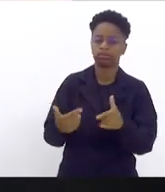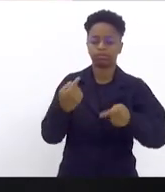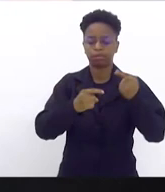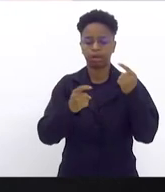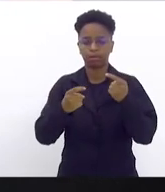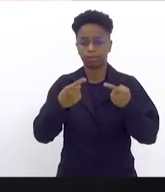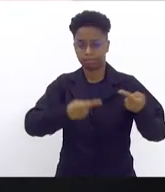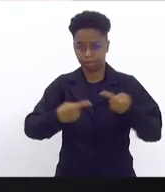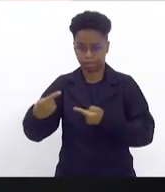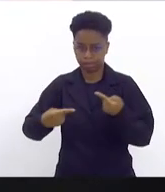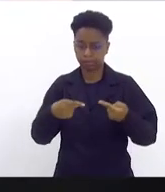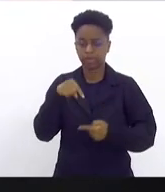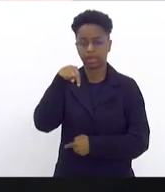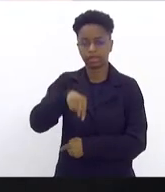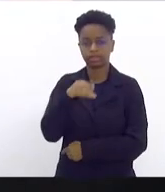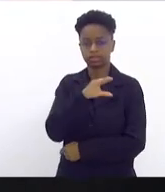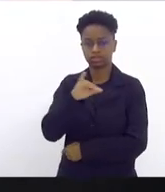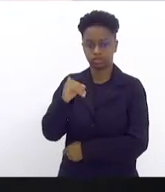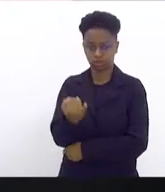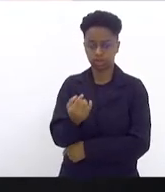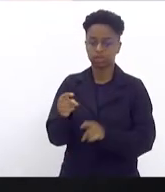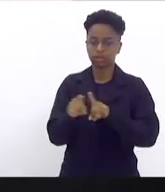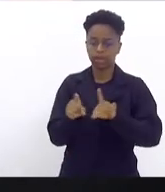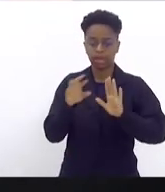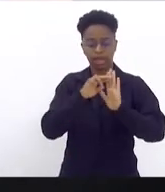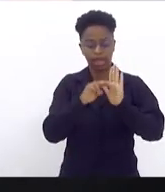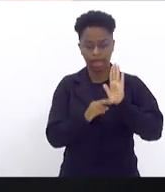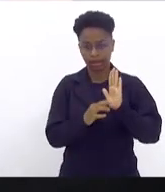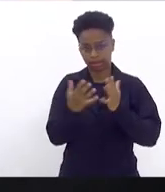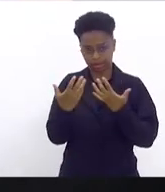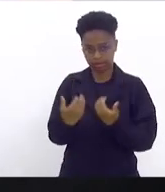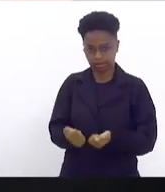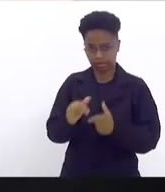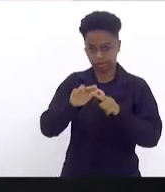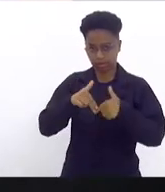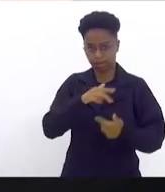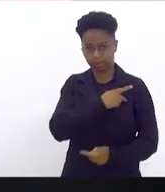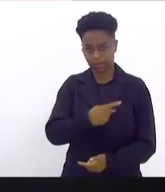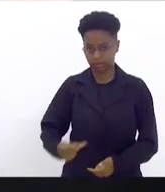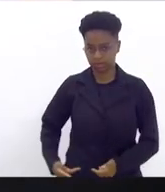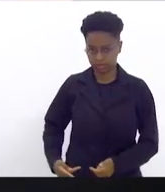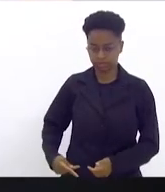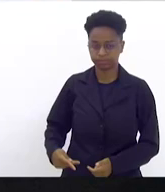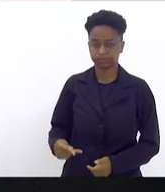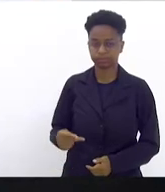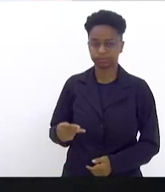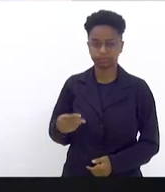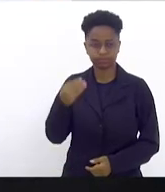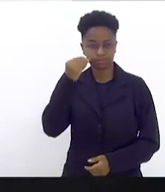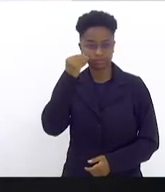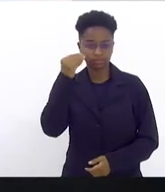mais adotando o critério estabelecido pela presidência de, na medida do possível,